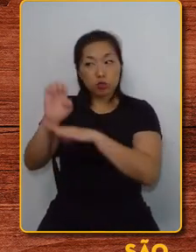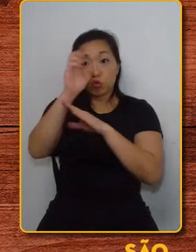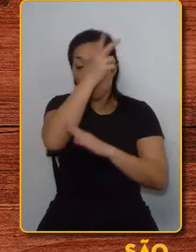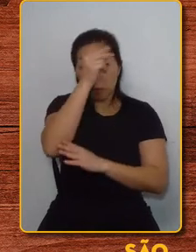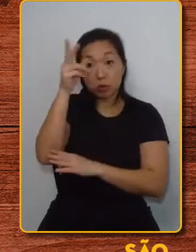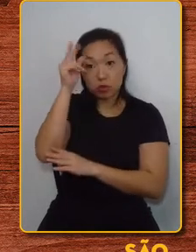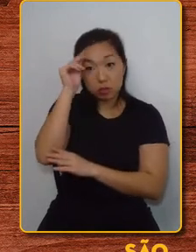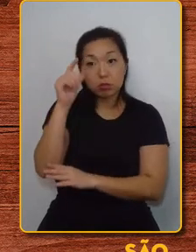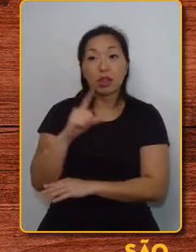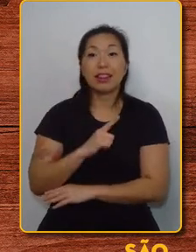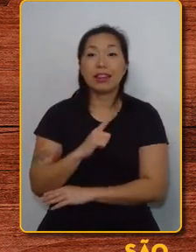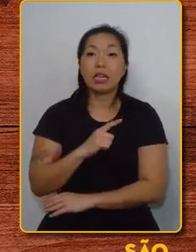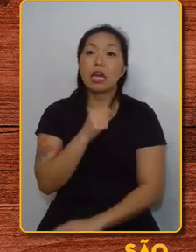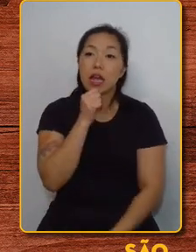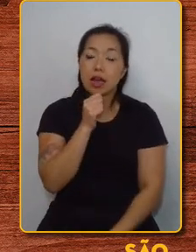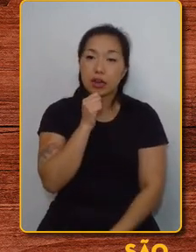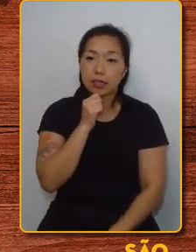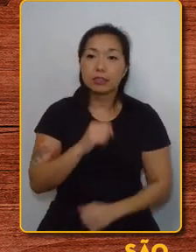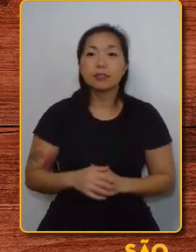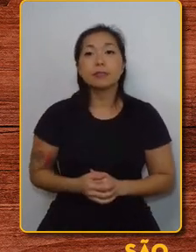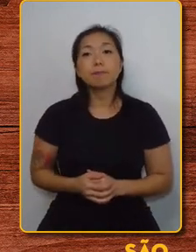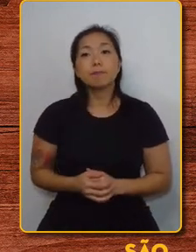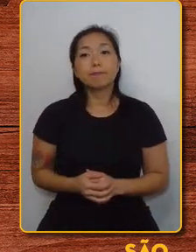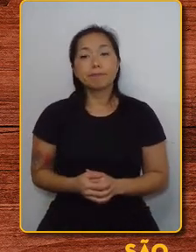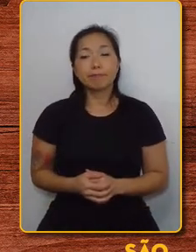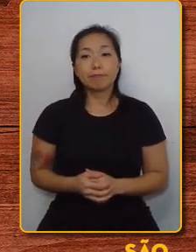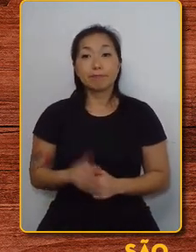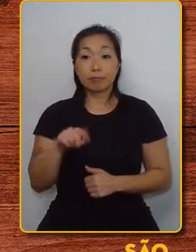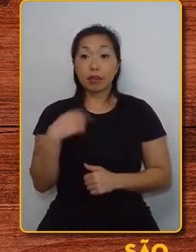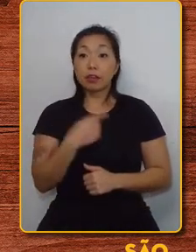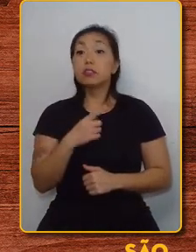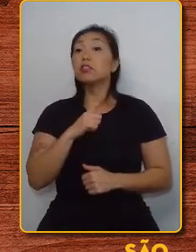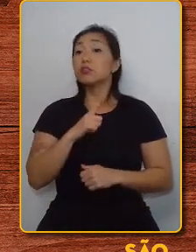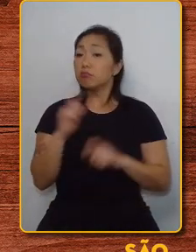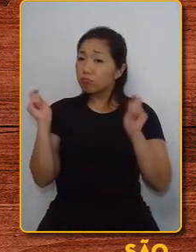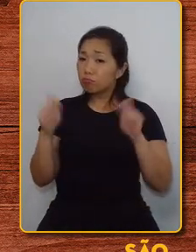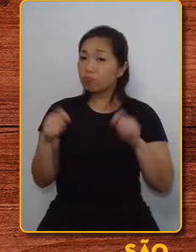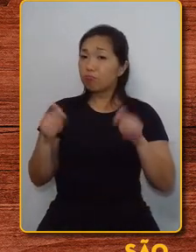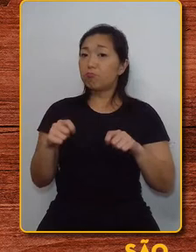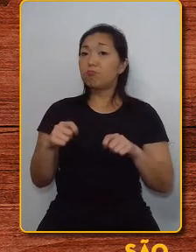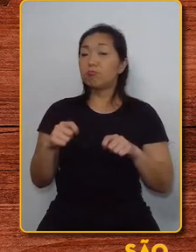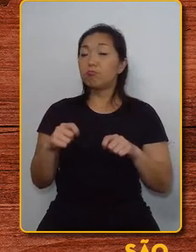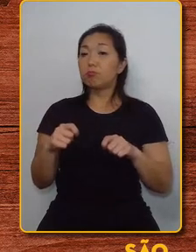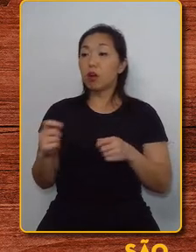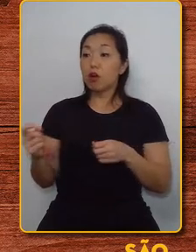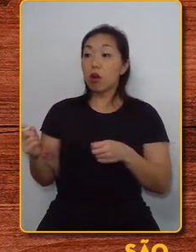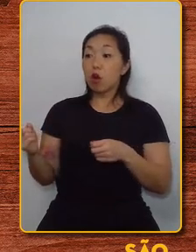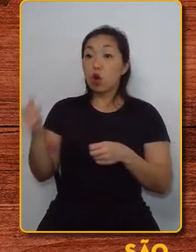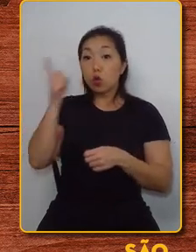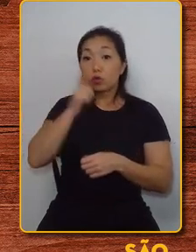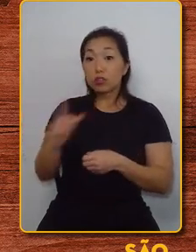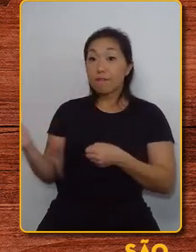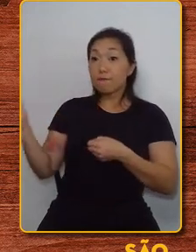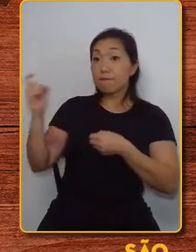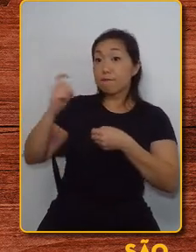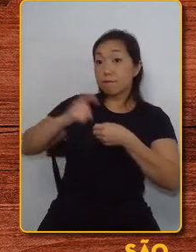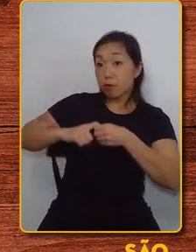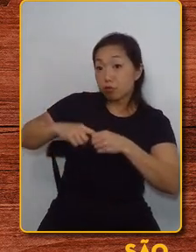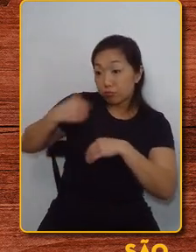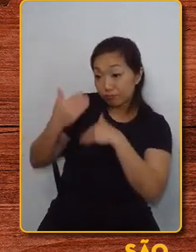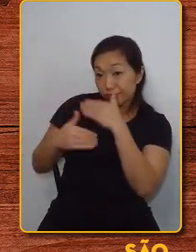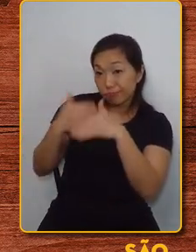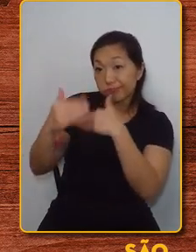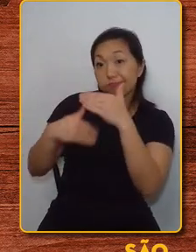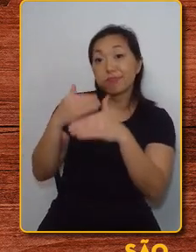Então, eu acho que nós temos uma condição de retomar esse processo. Talvez se for daqui